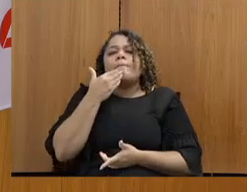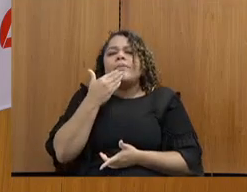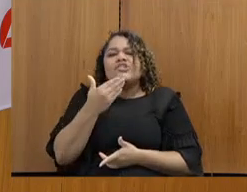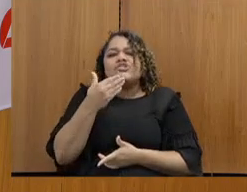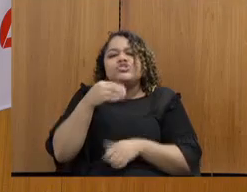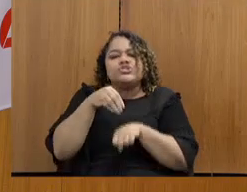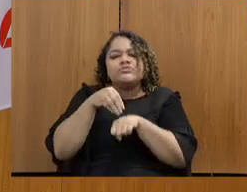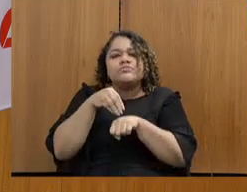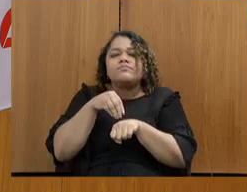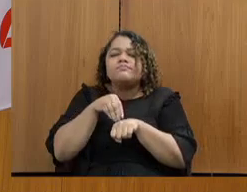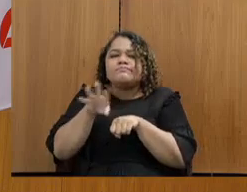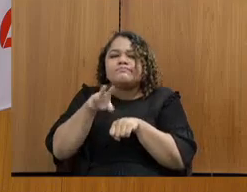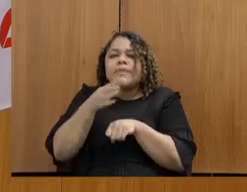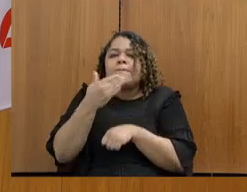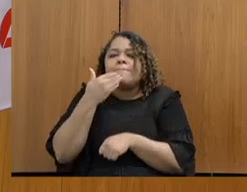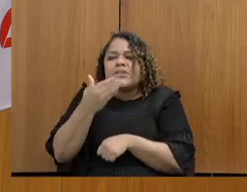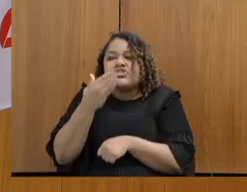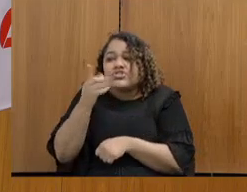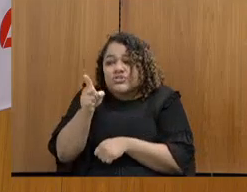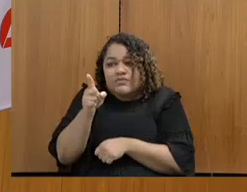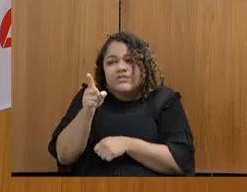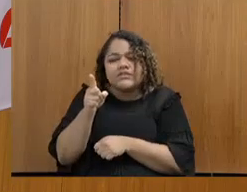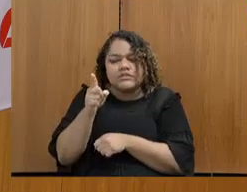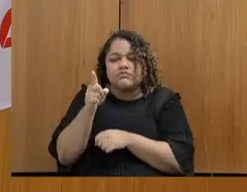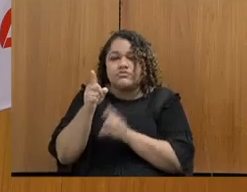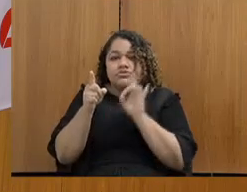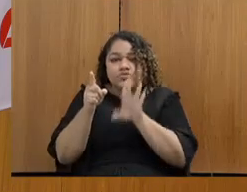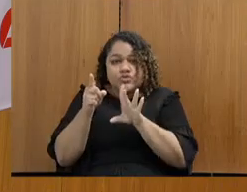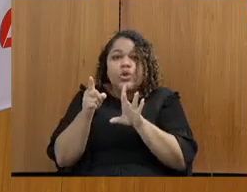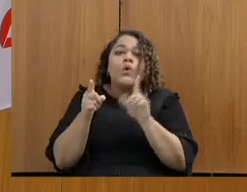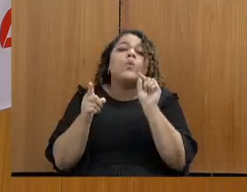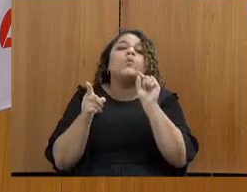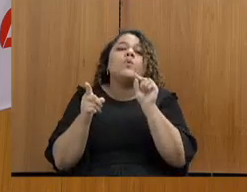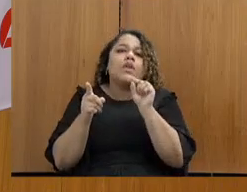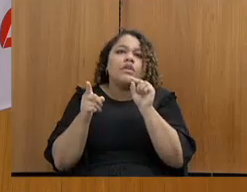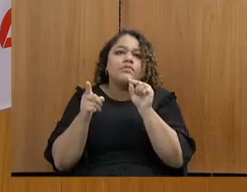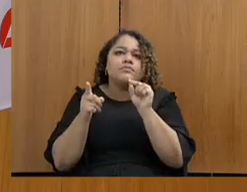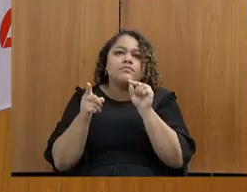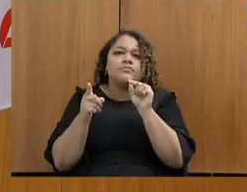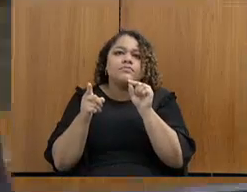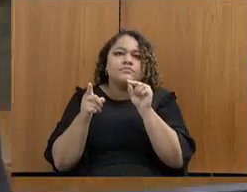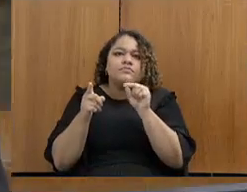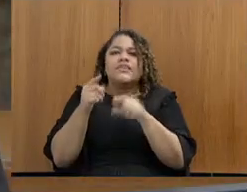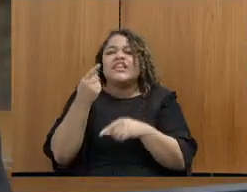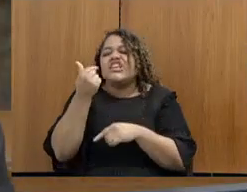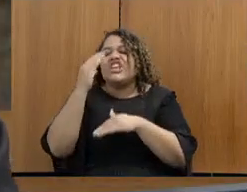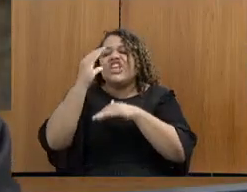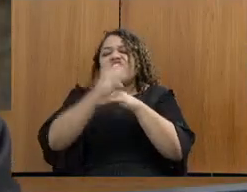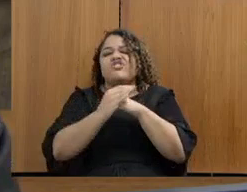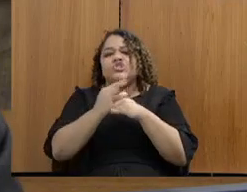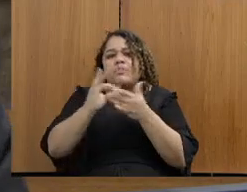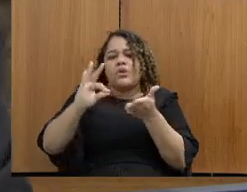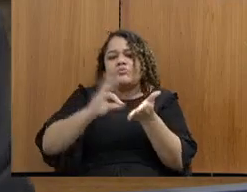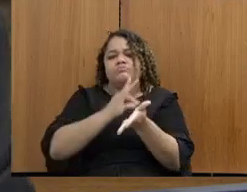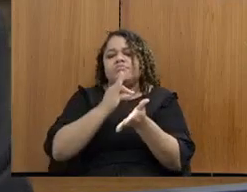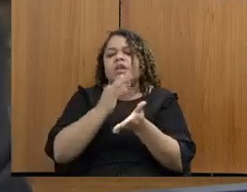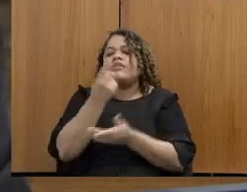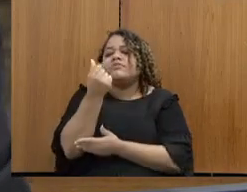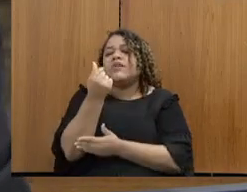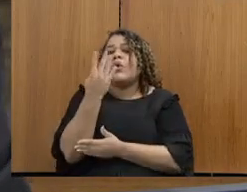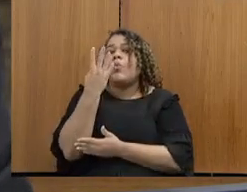como não foi por um acaso que eu pedi me traz a rubrica de investimento do governo 4 milhões para polícia